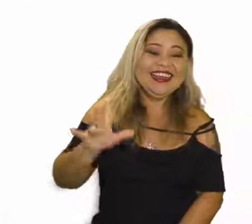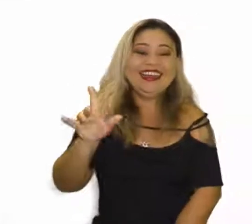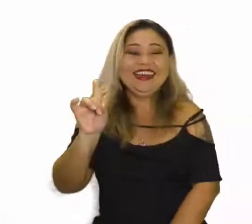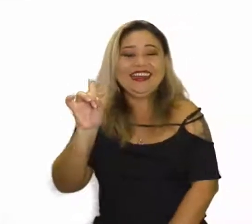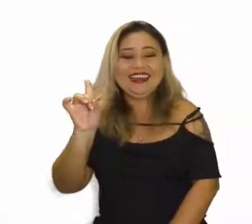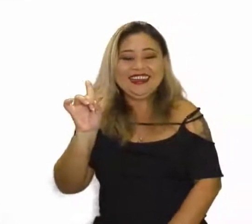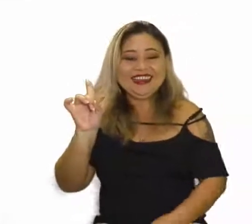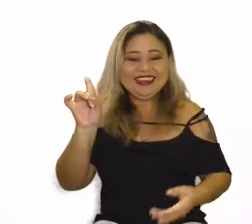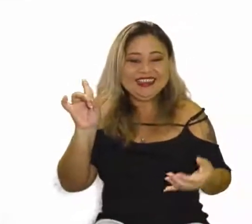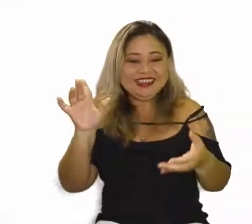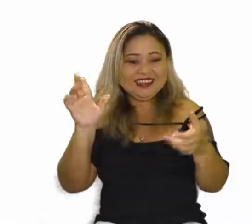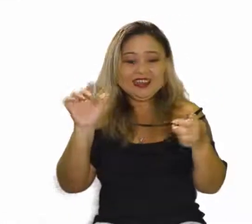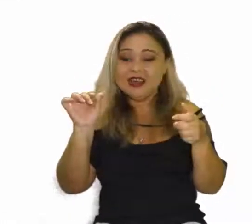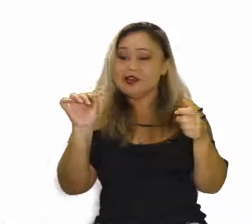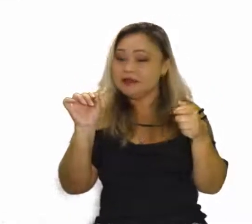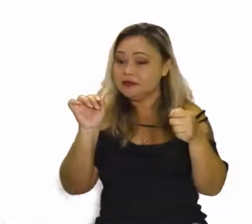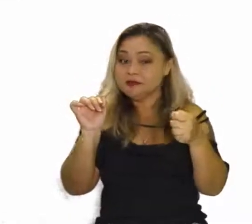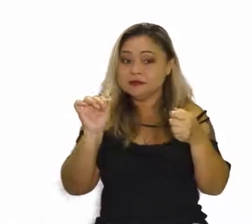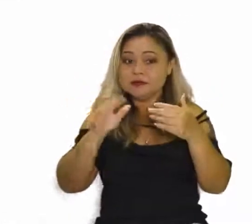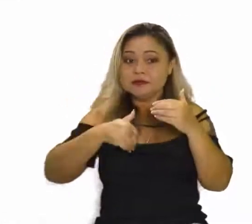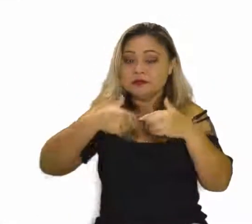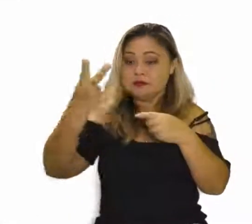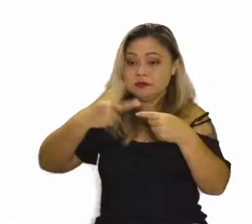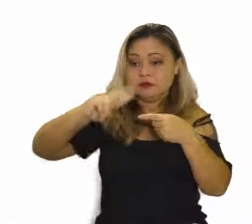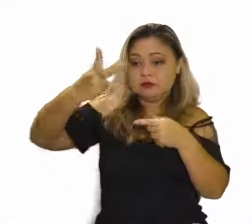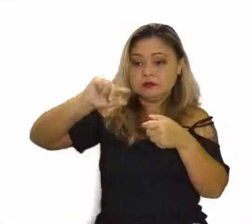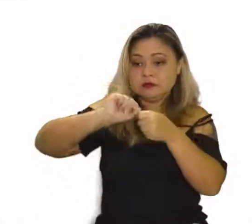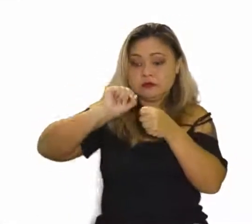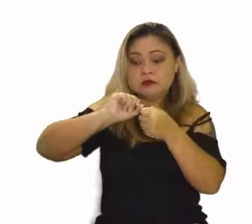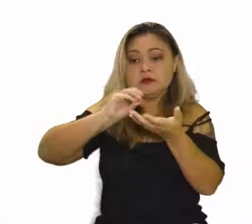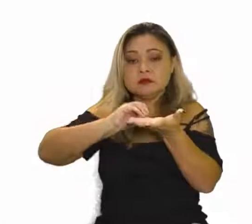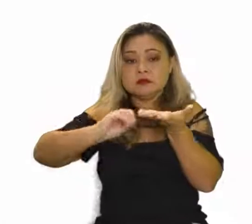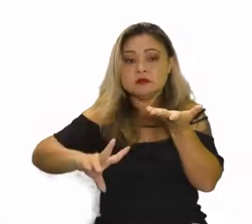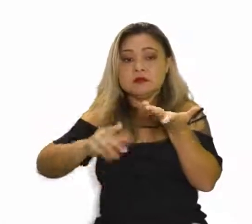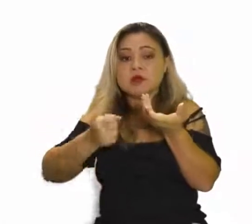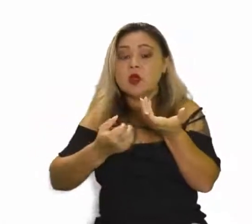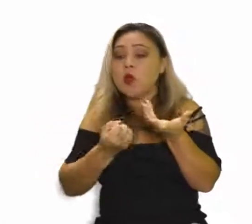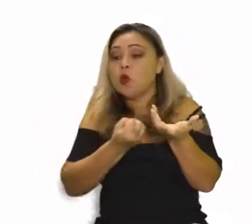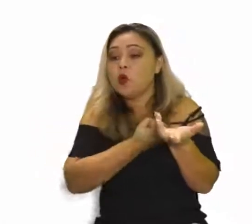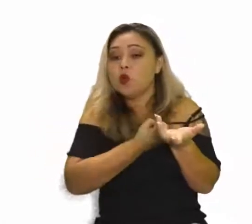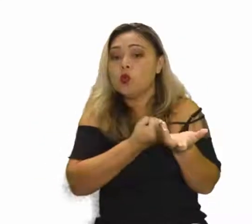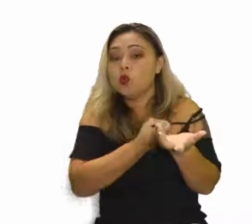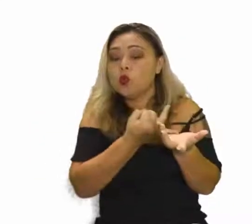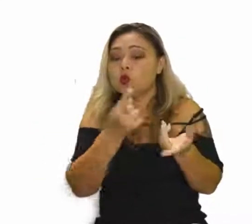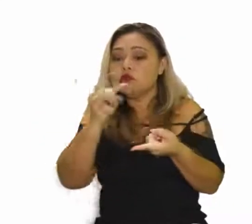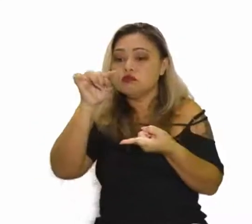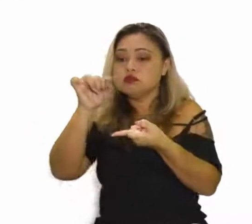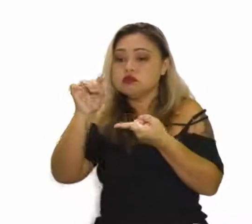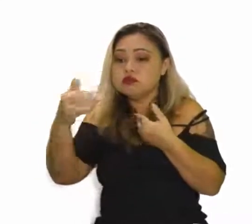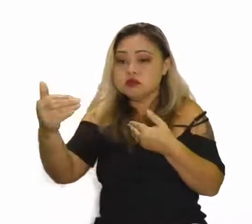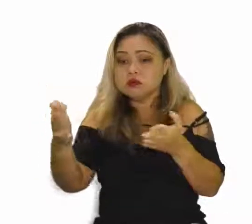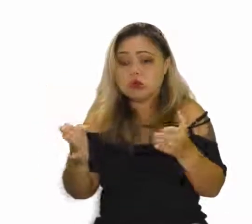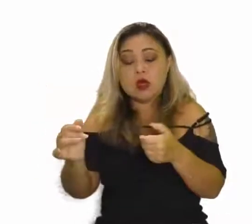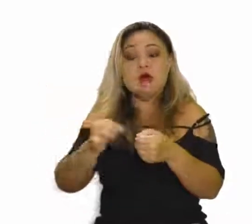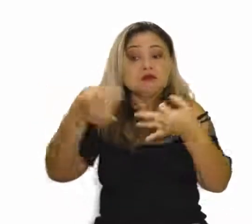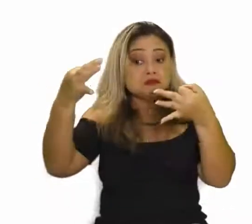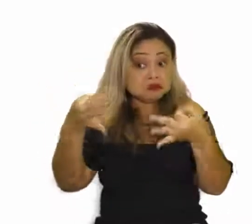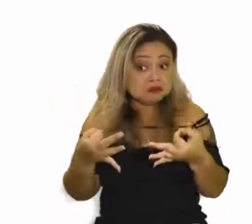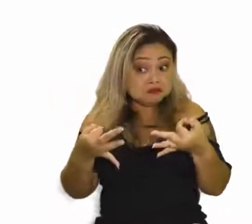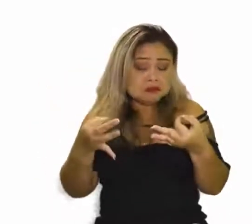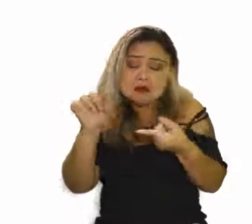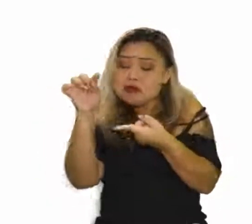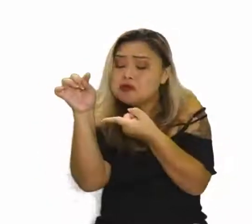reprodutiva está literalmente ligada à maturidade sexual. Grande número judiar, vem um pequeno espaço é ideal, porque